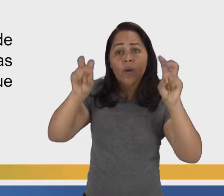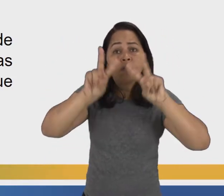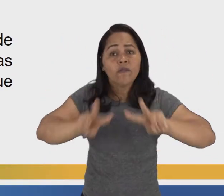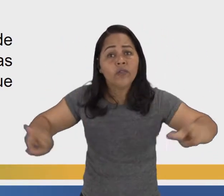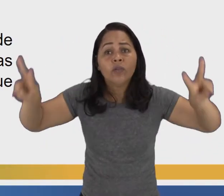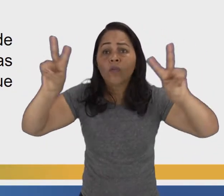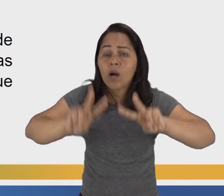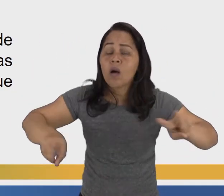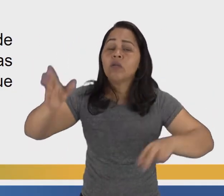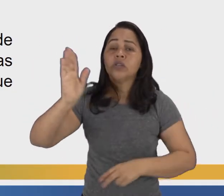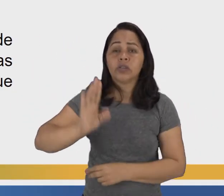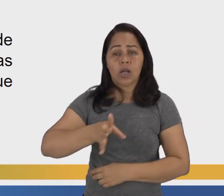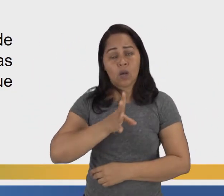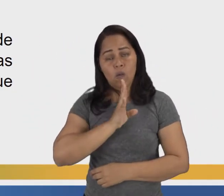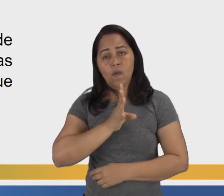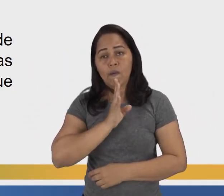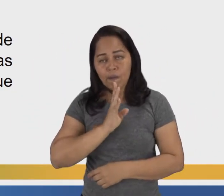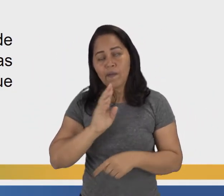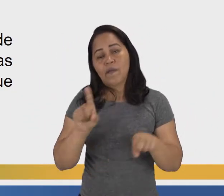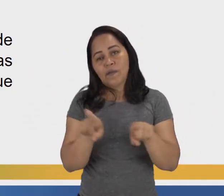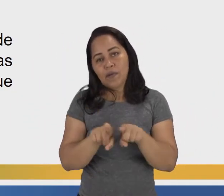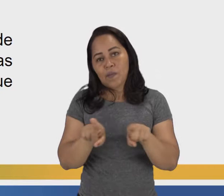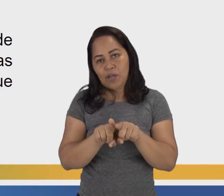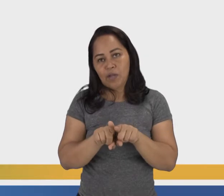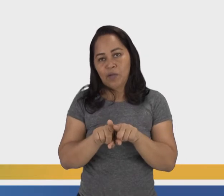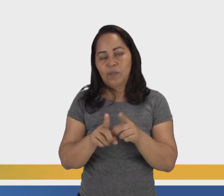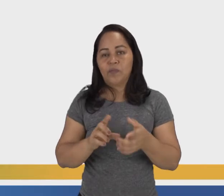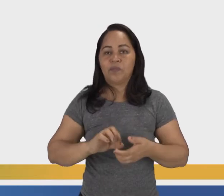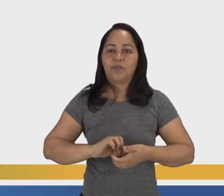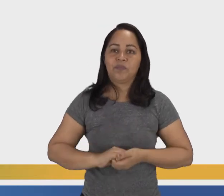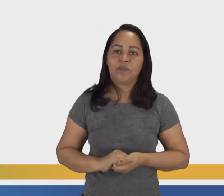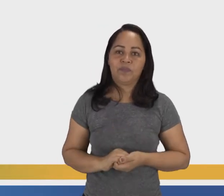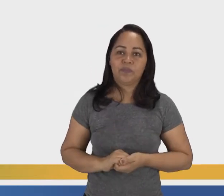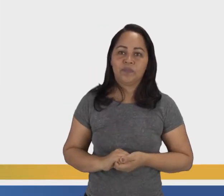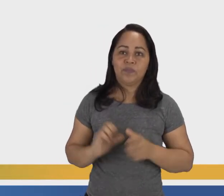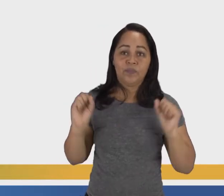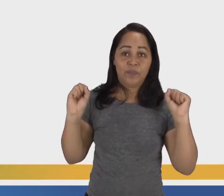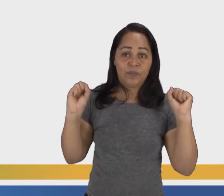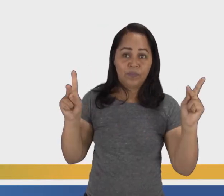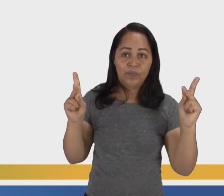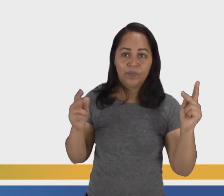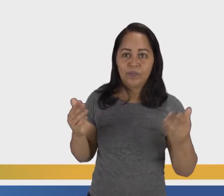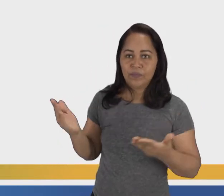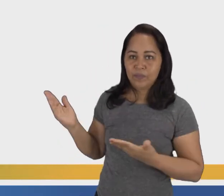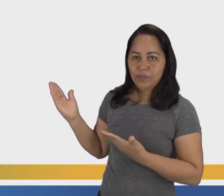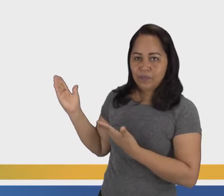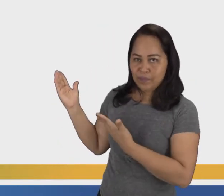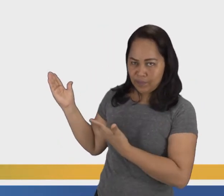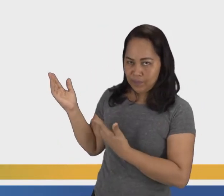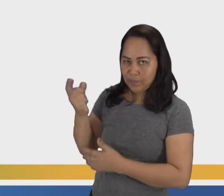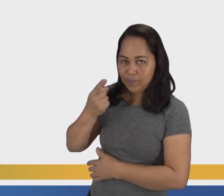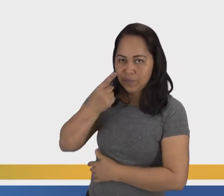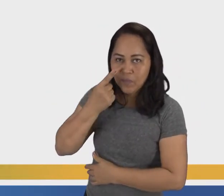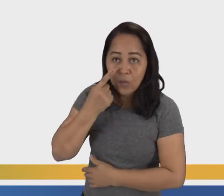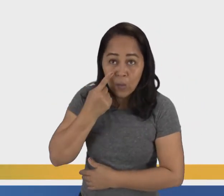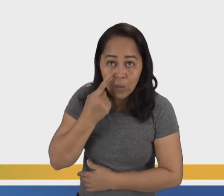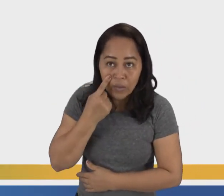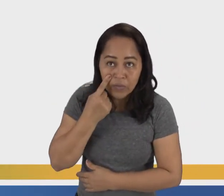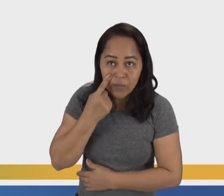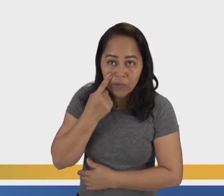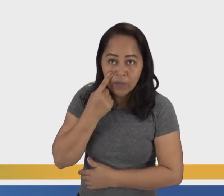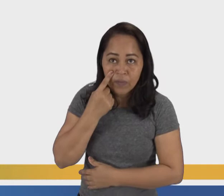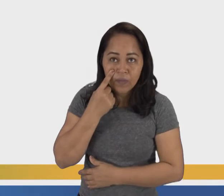natural, que ela se dá a partir de conhecimento de mundo. Ok? Bom, deixo aqui para vocês no slide uma pequena